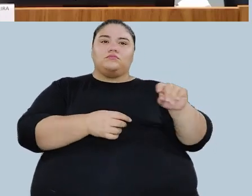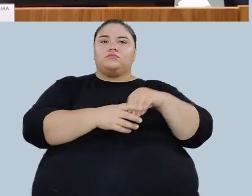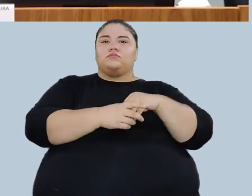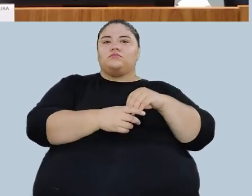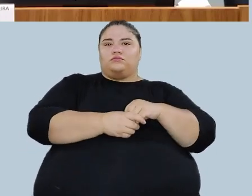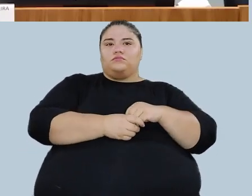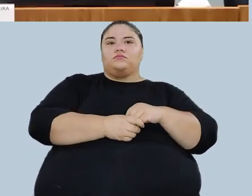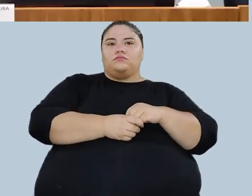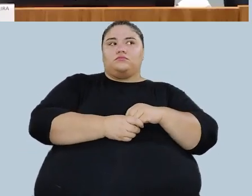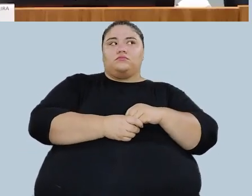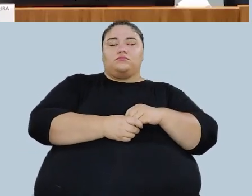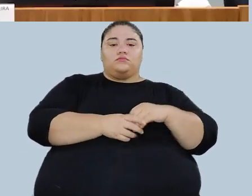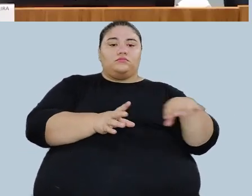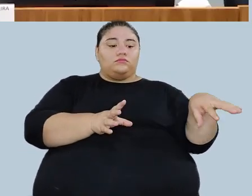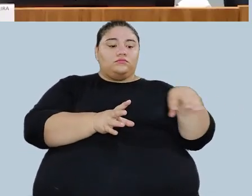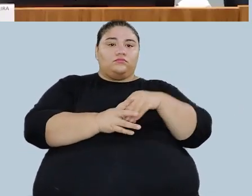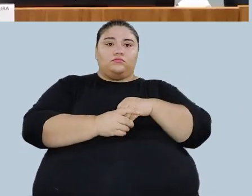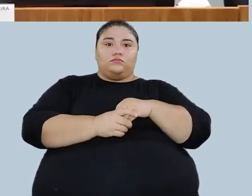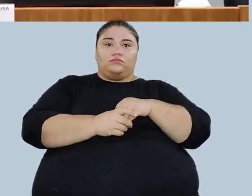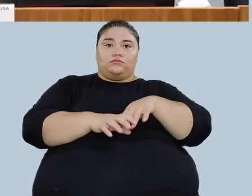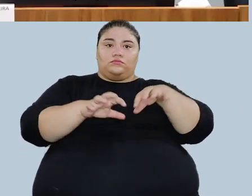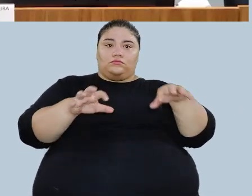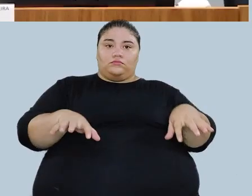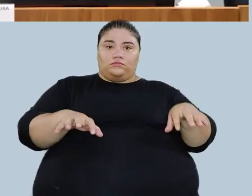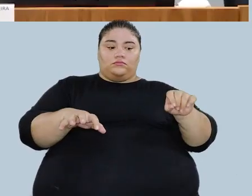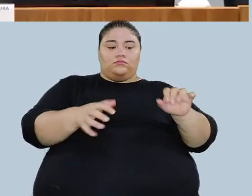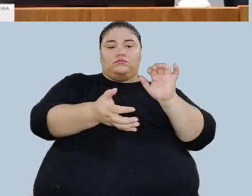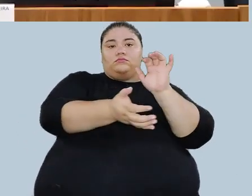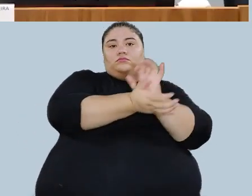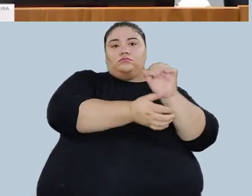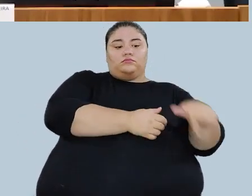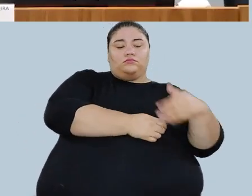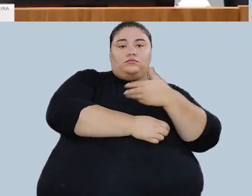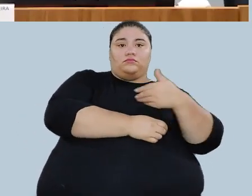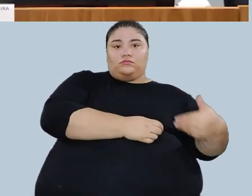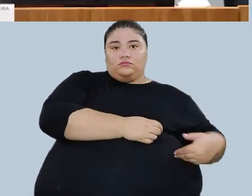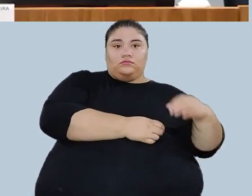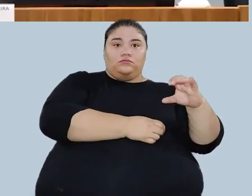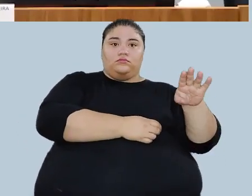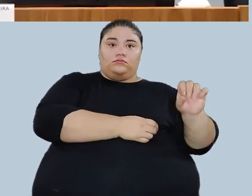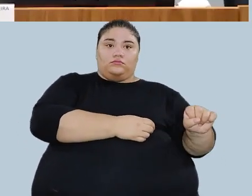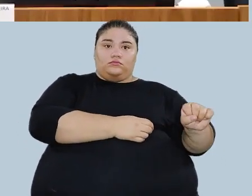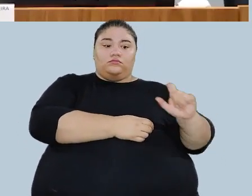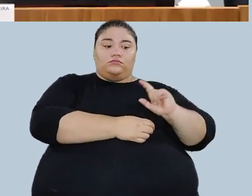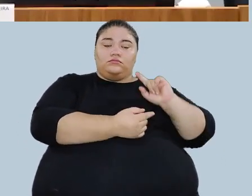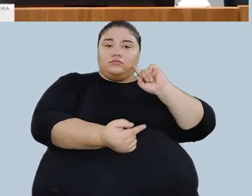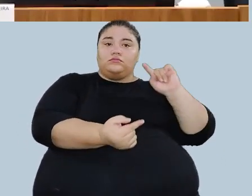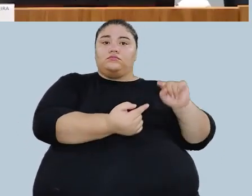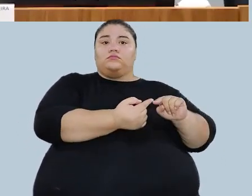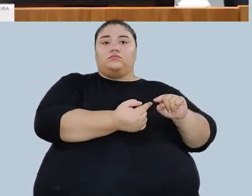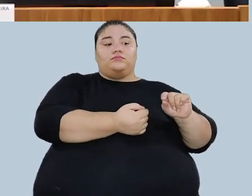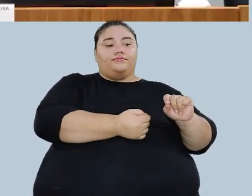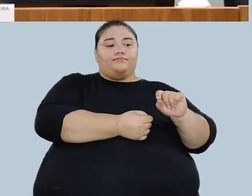dual, que está segregado entre uma parcela que fica para a União, que é a CBS, e que tem uma vocação